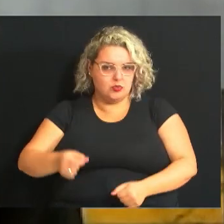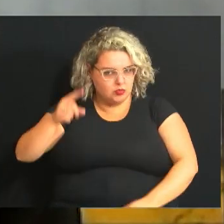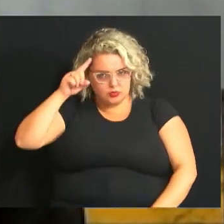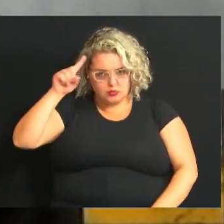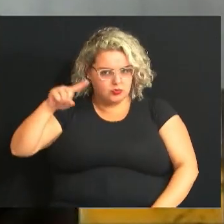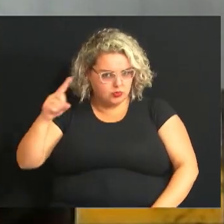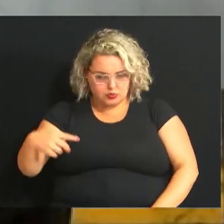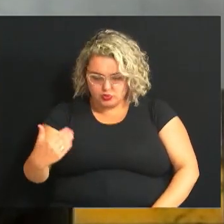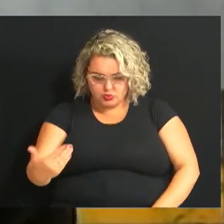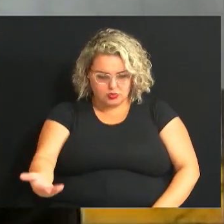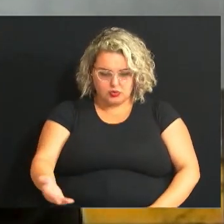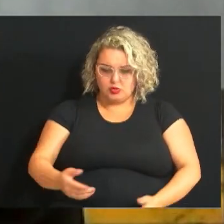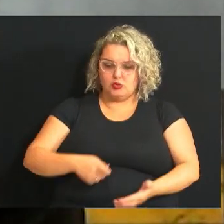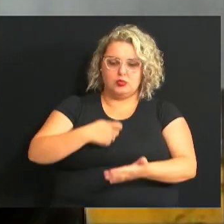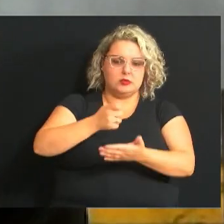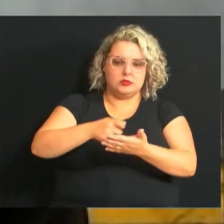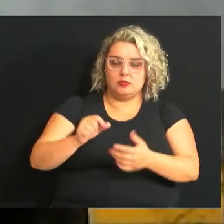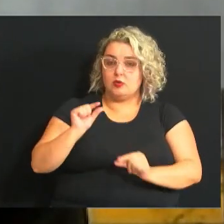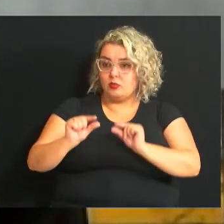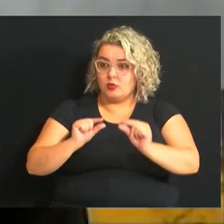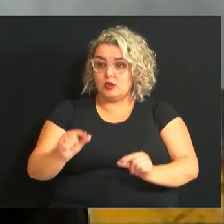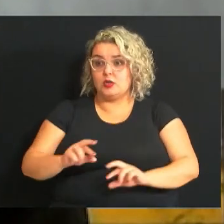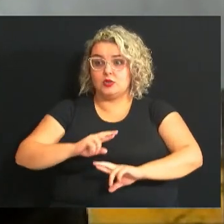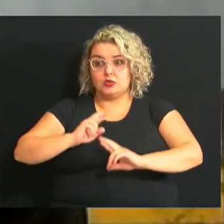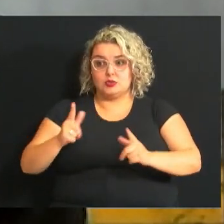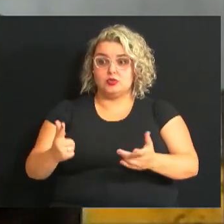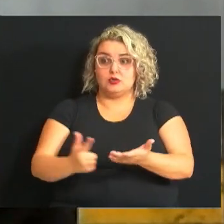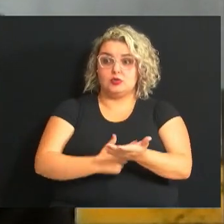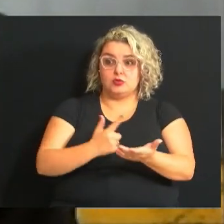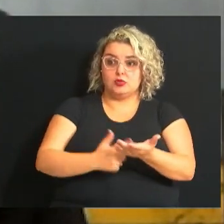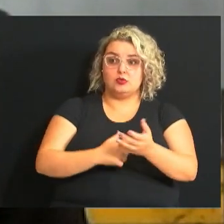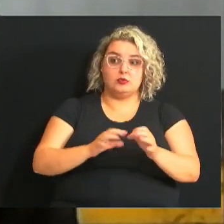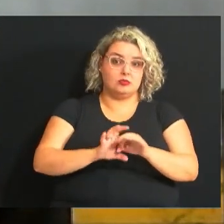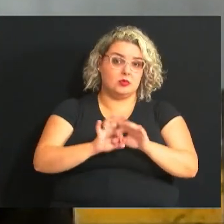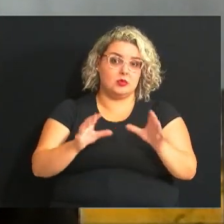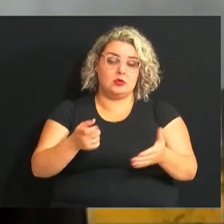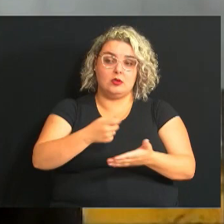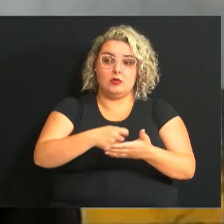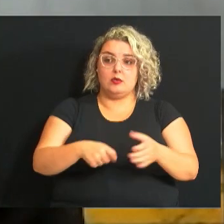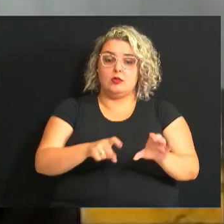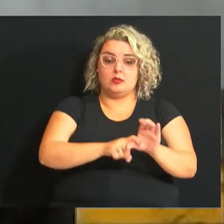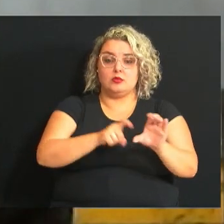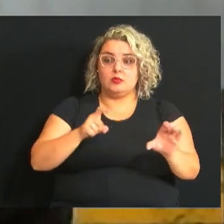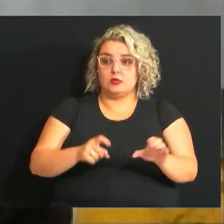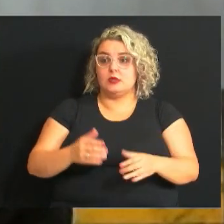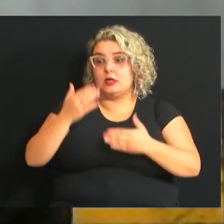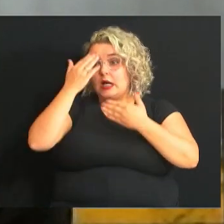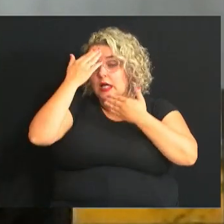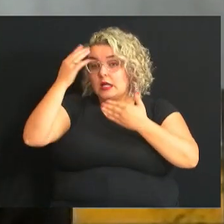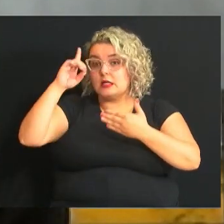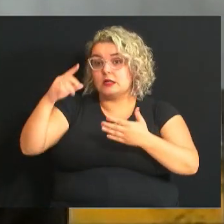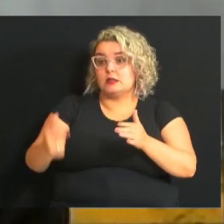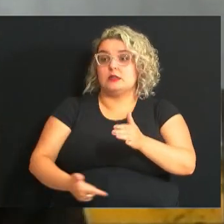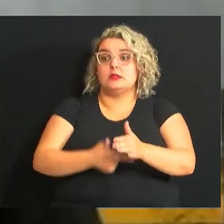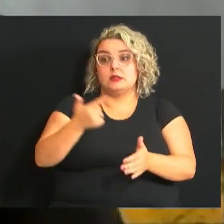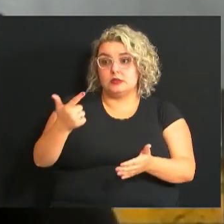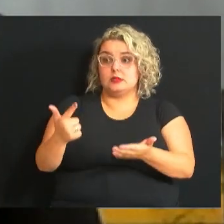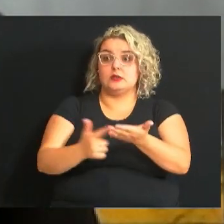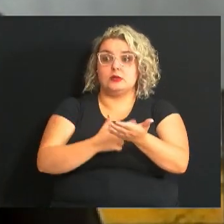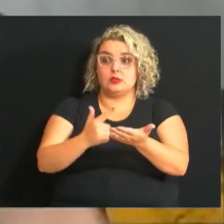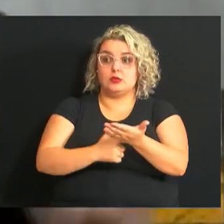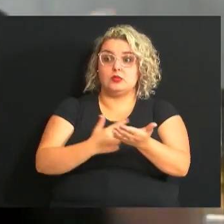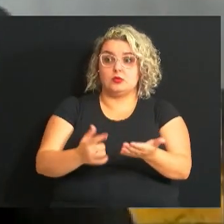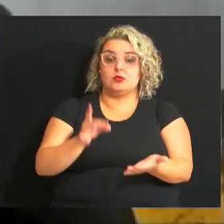do primeiro livro que eu lancei como autor independente, graças a Deus, esse segundo livro, quando o original ficou